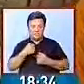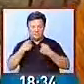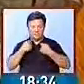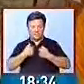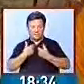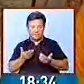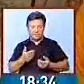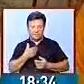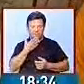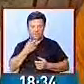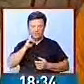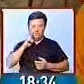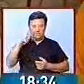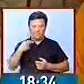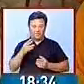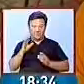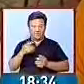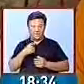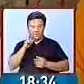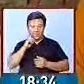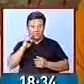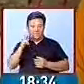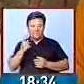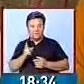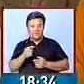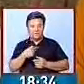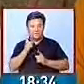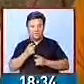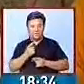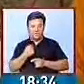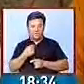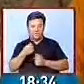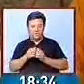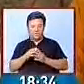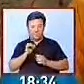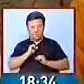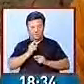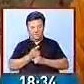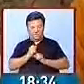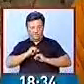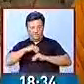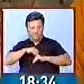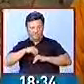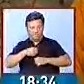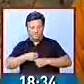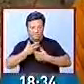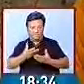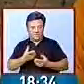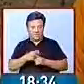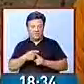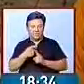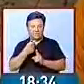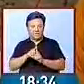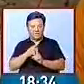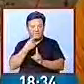de se valorizar. E valoriza-se, digamos, pondo cá fora o seu umbigo, se pode dizer. Tudo que o preocupa, tudo que... Quer dizer, deixa